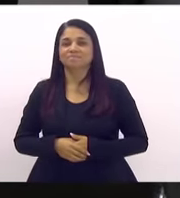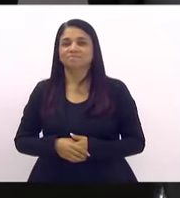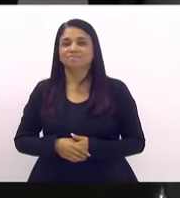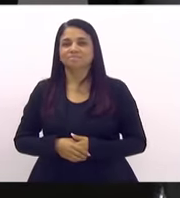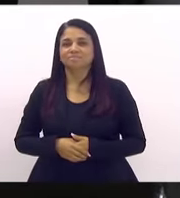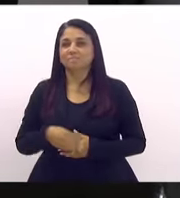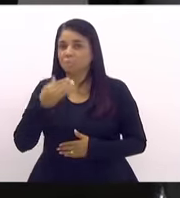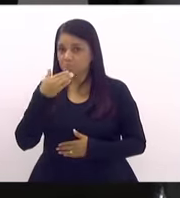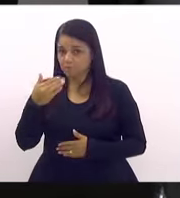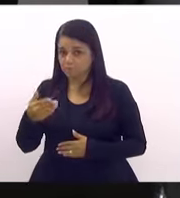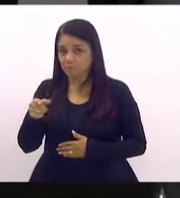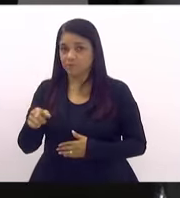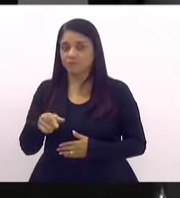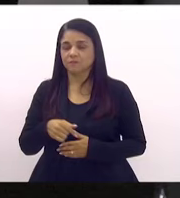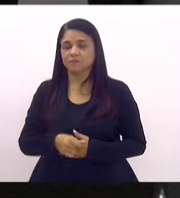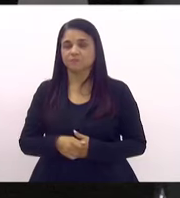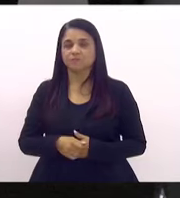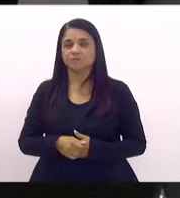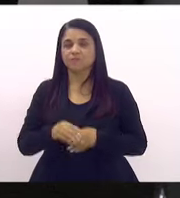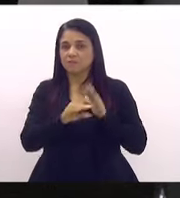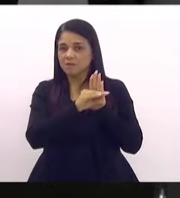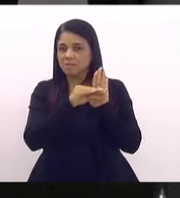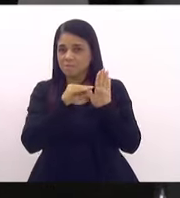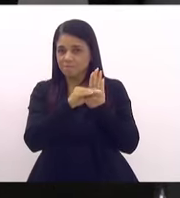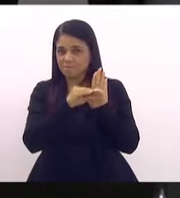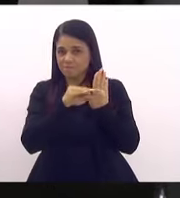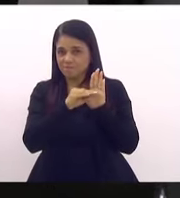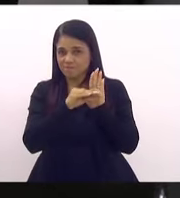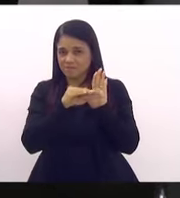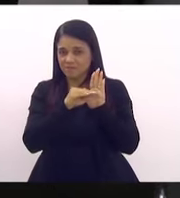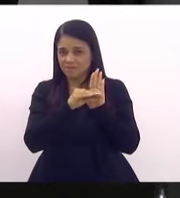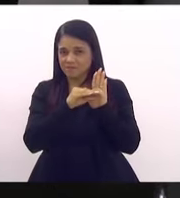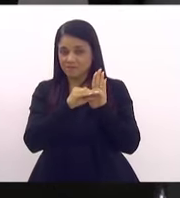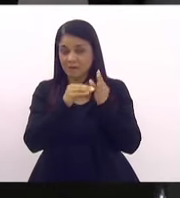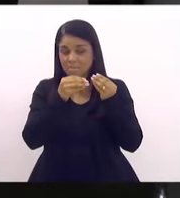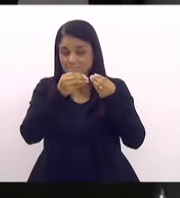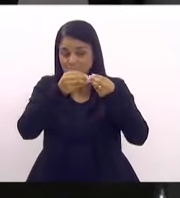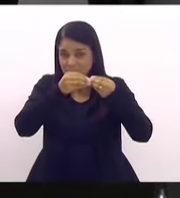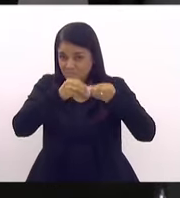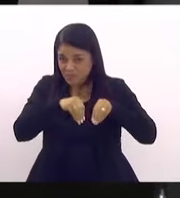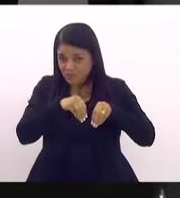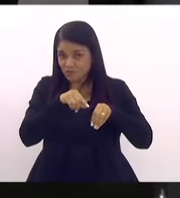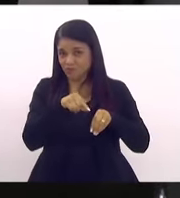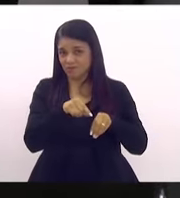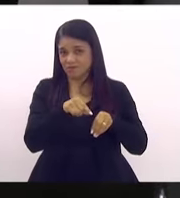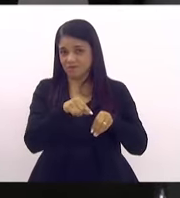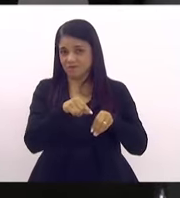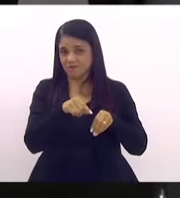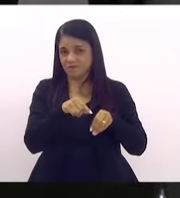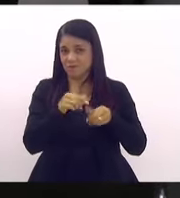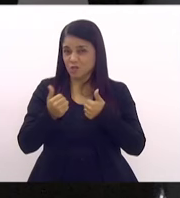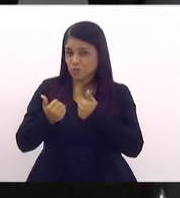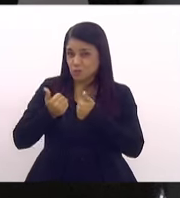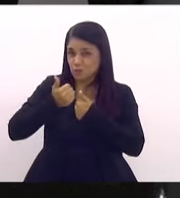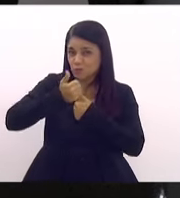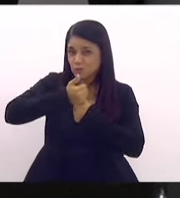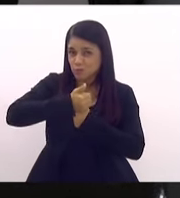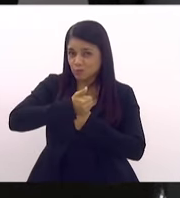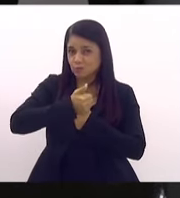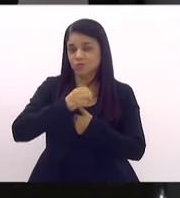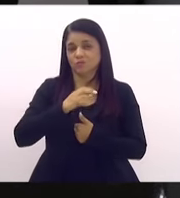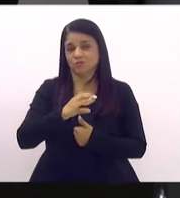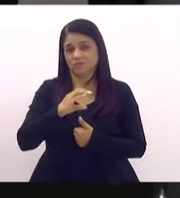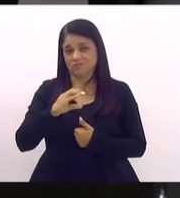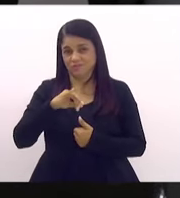que, quando a emenda estiver prejudicada pelo substitutivo da